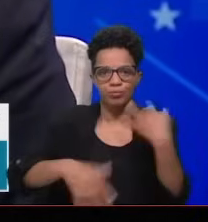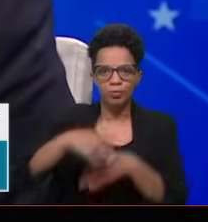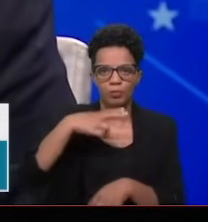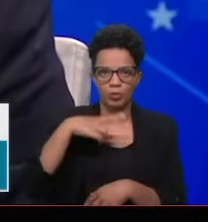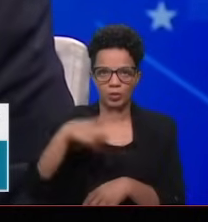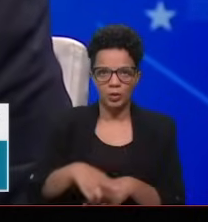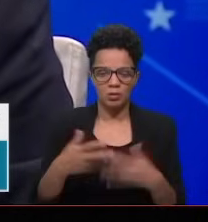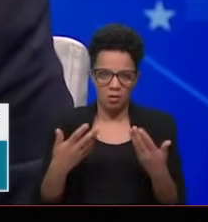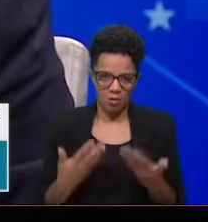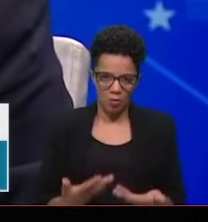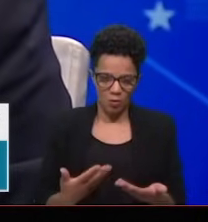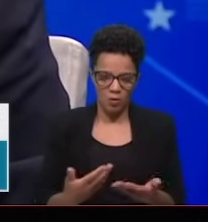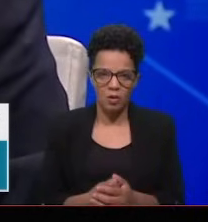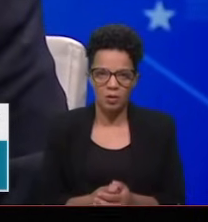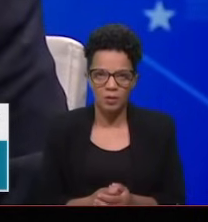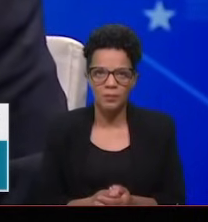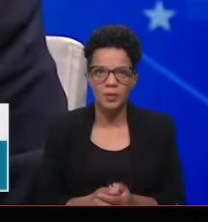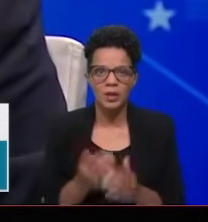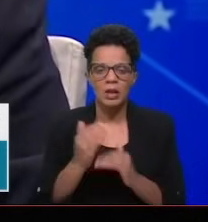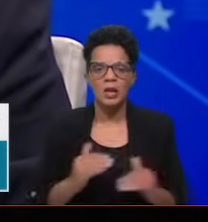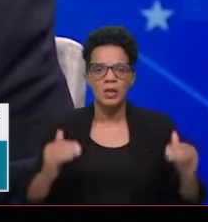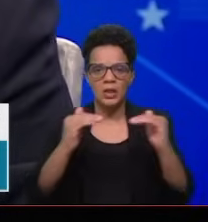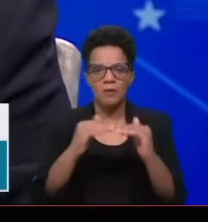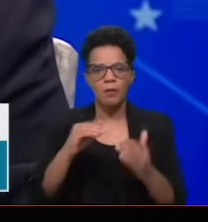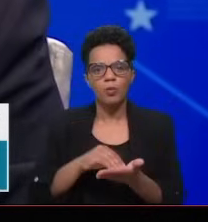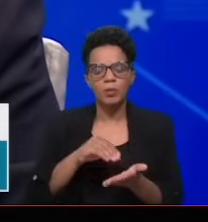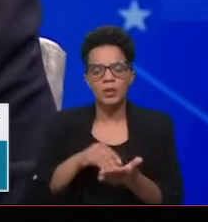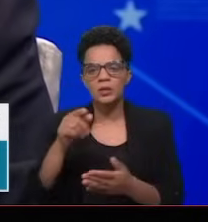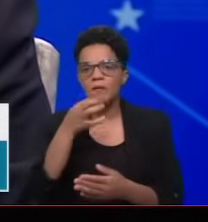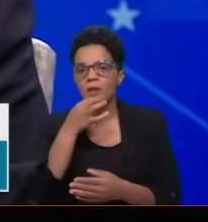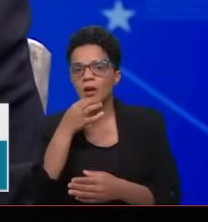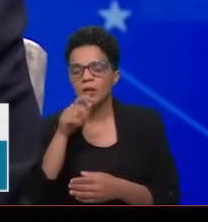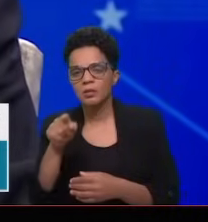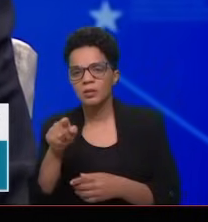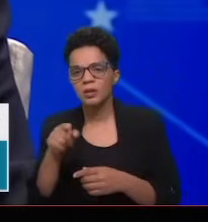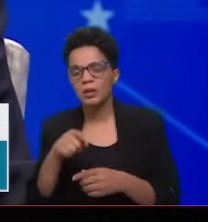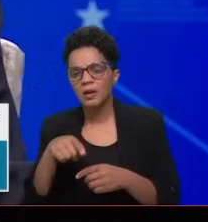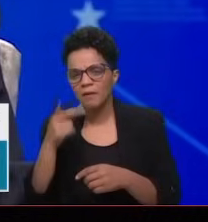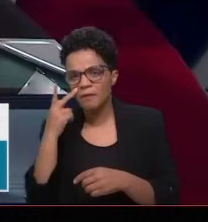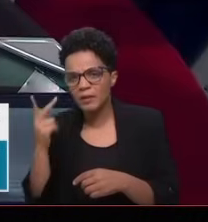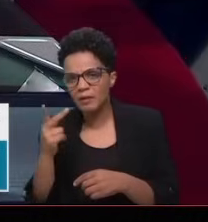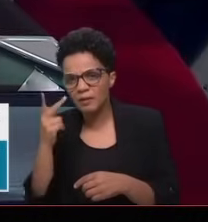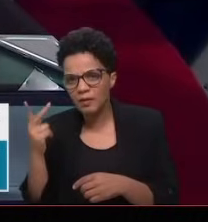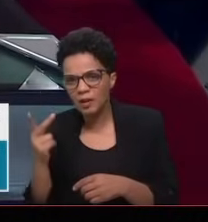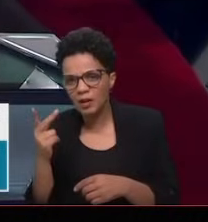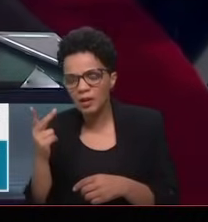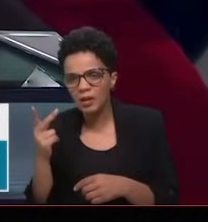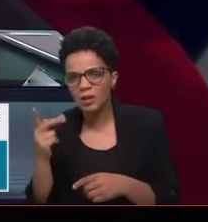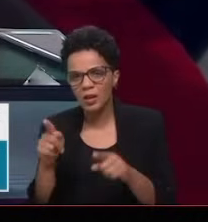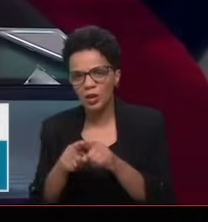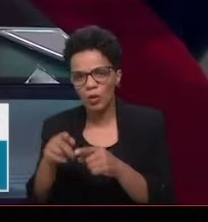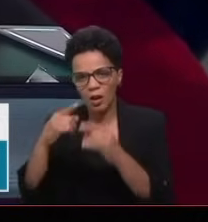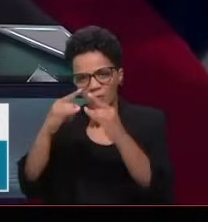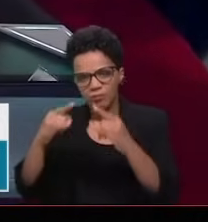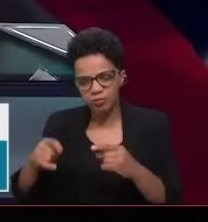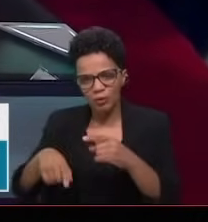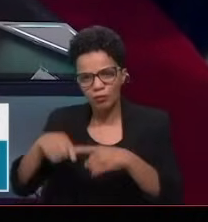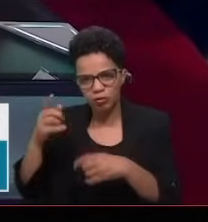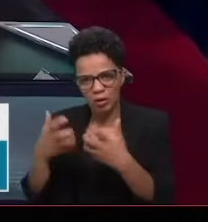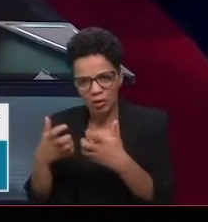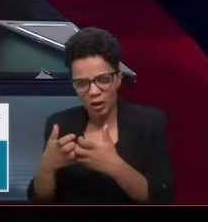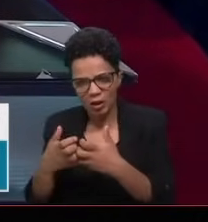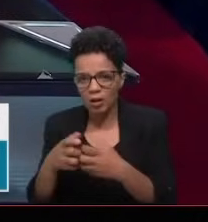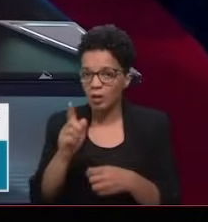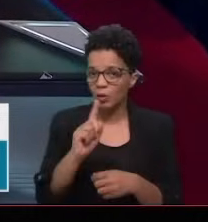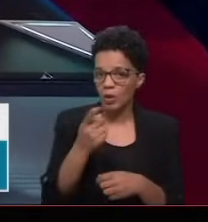portuguesa neste momento está no nível de pobreza dizer com um refugiado vive melhor num campo de refugiado do que nós eu acho que é de uma tremenda é do que aqueles que